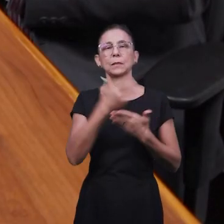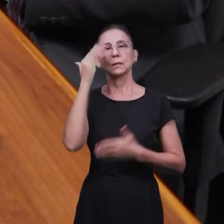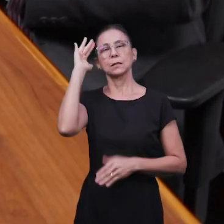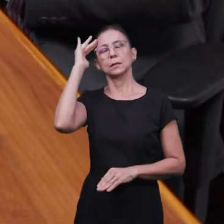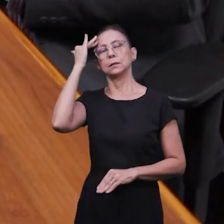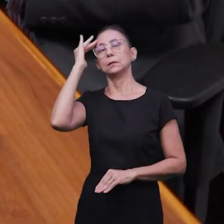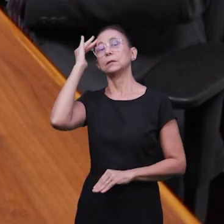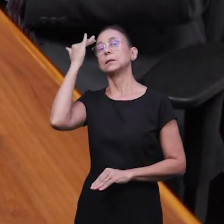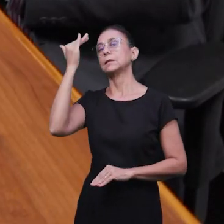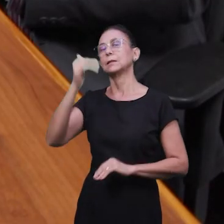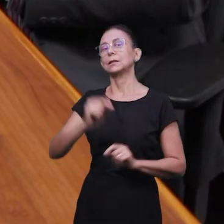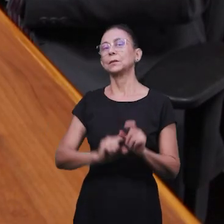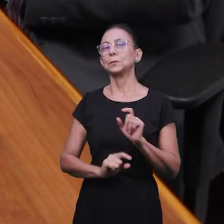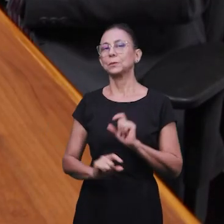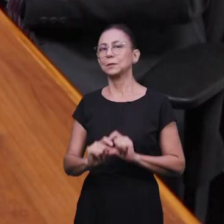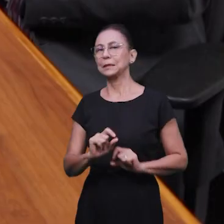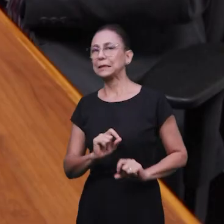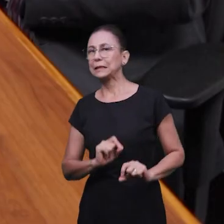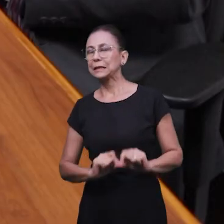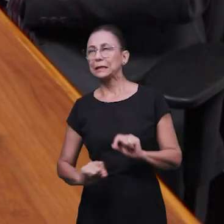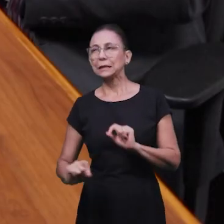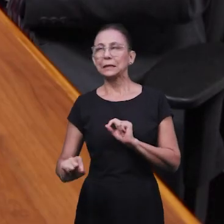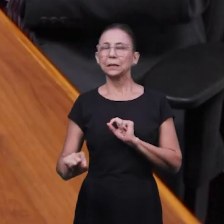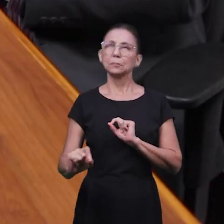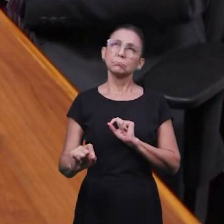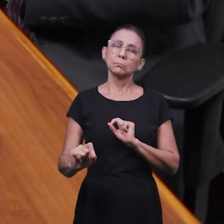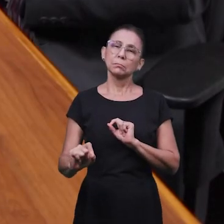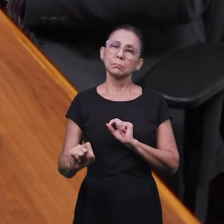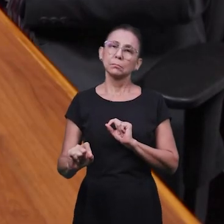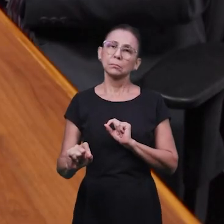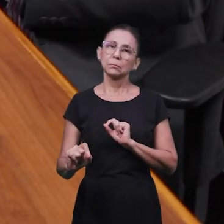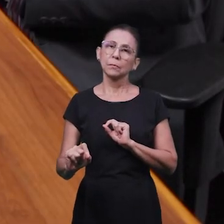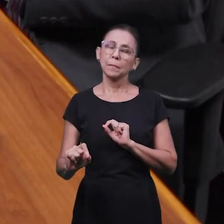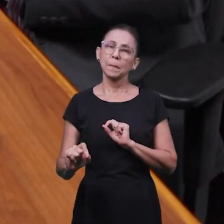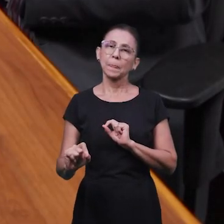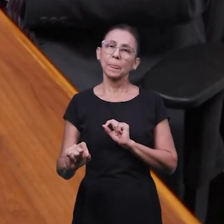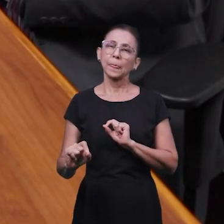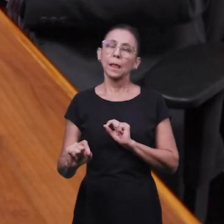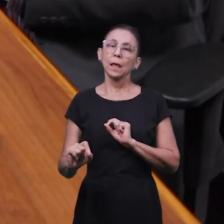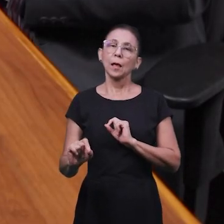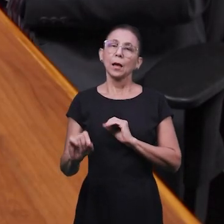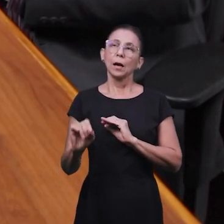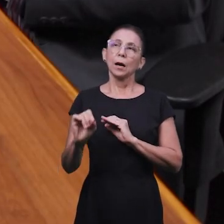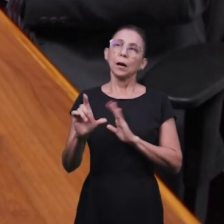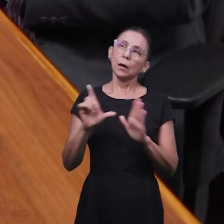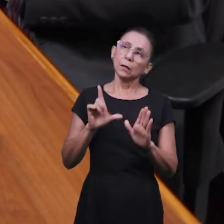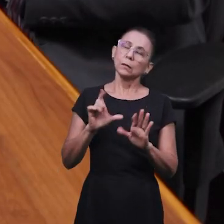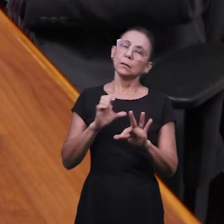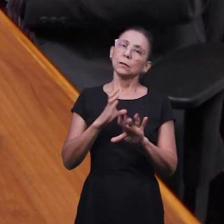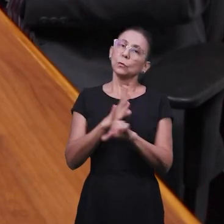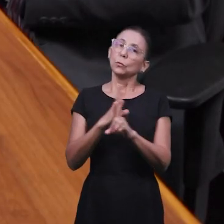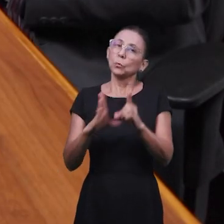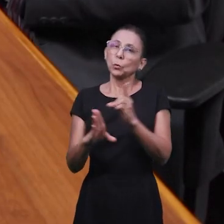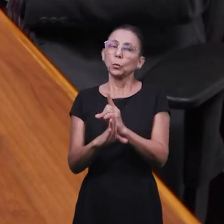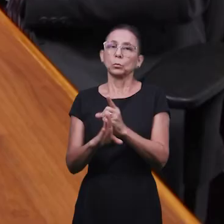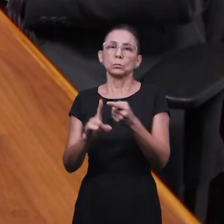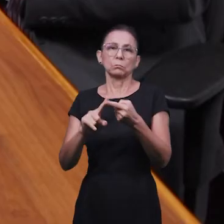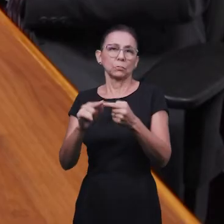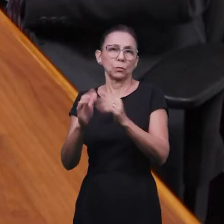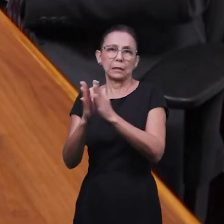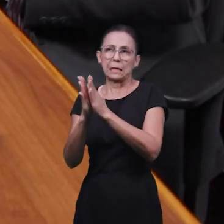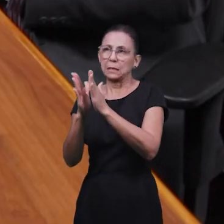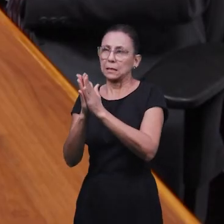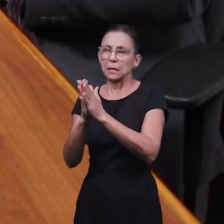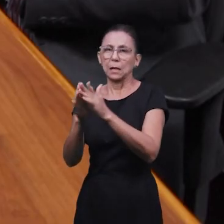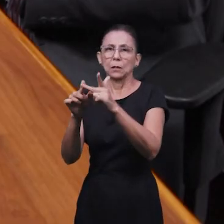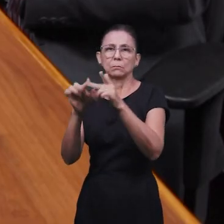agora o culto que antes era o culto de oração,